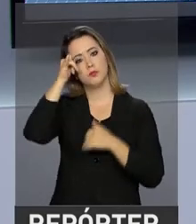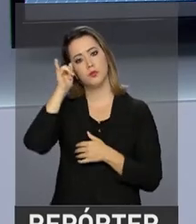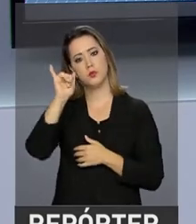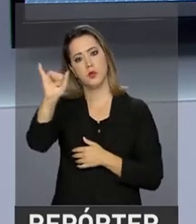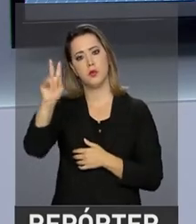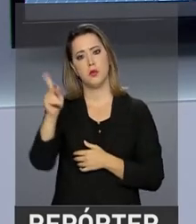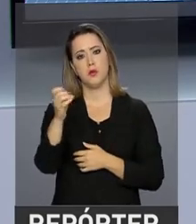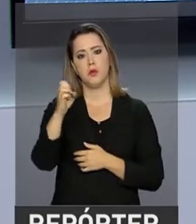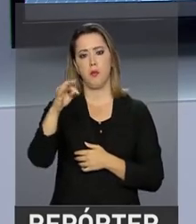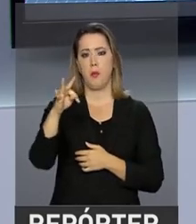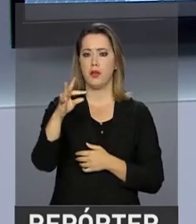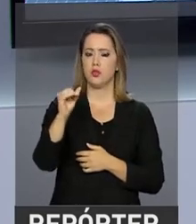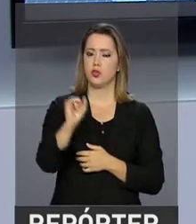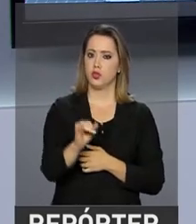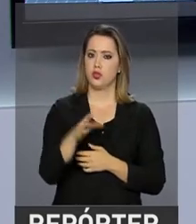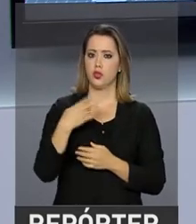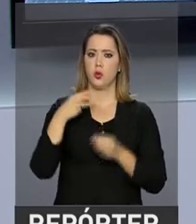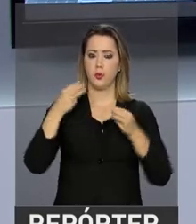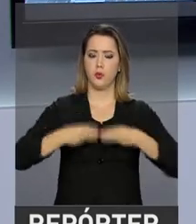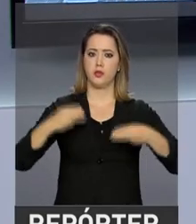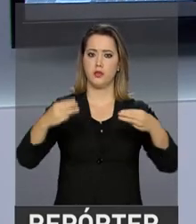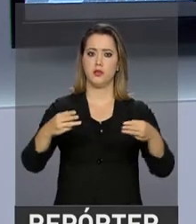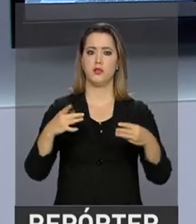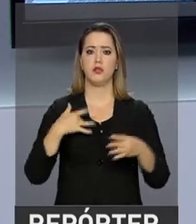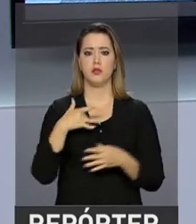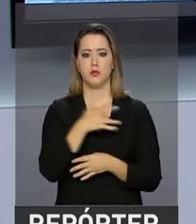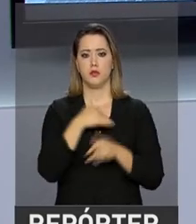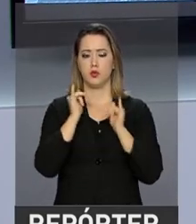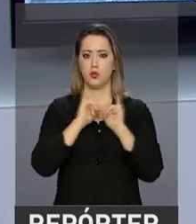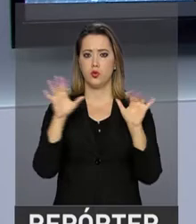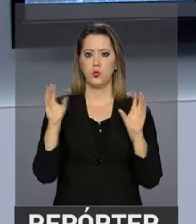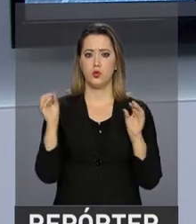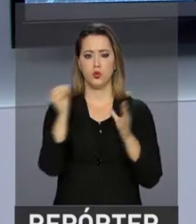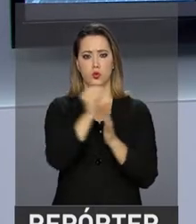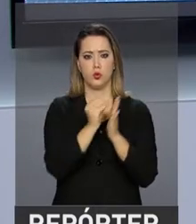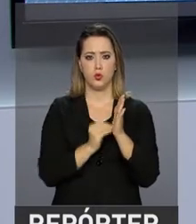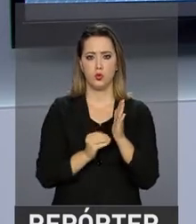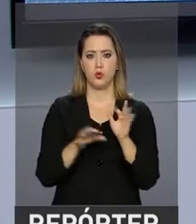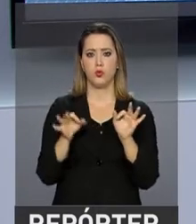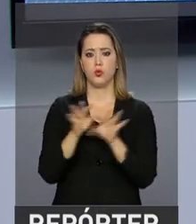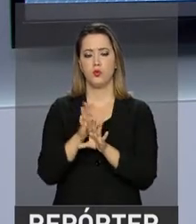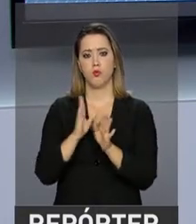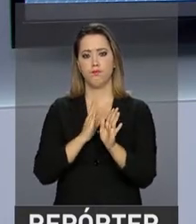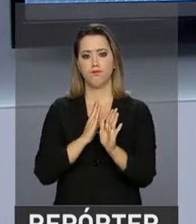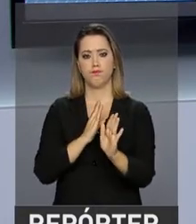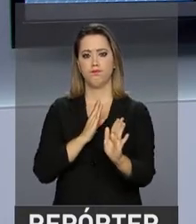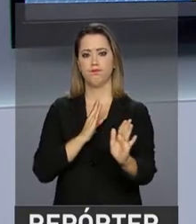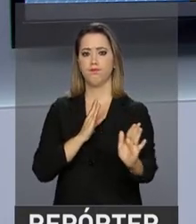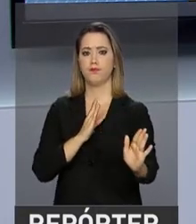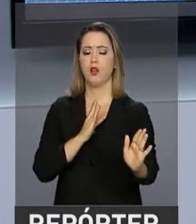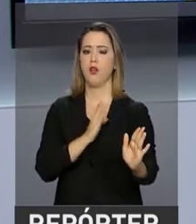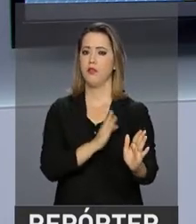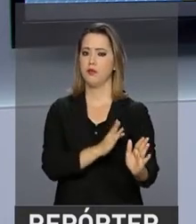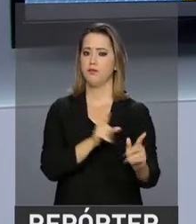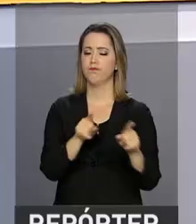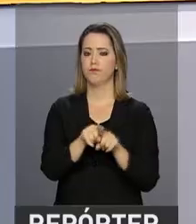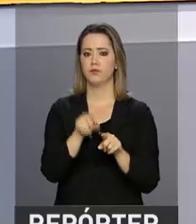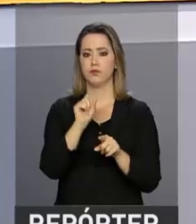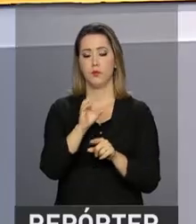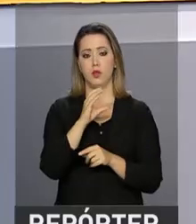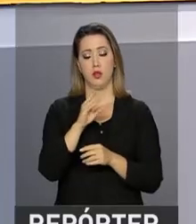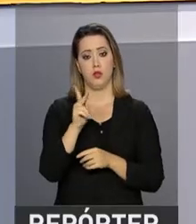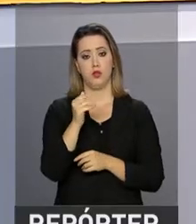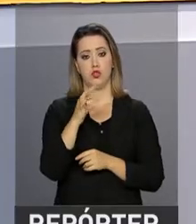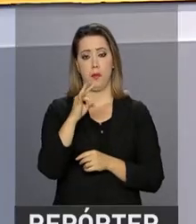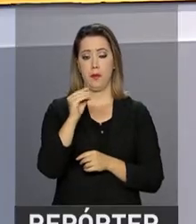Virais. O Ministério da Saúde anunciou a meta de zerar, até o fim deste ano, a fila de pacientes graves de hepatite C. E